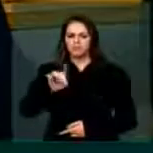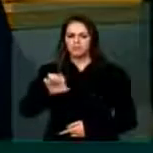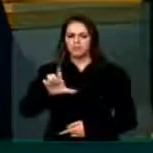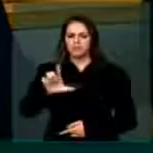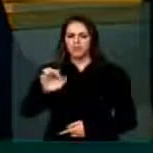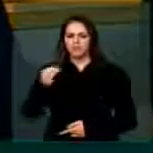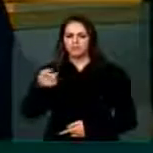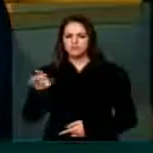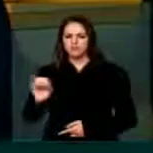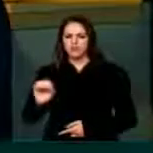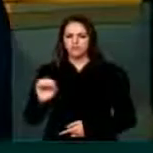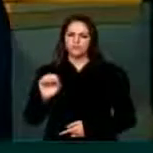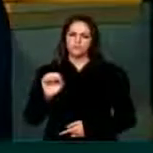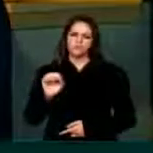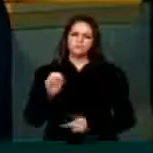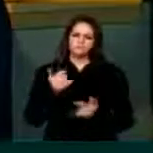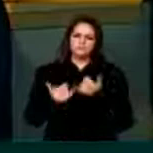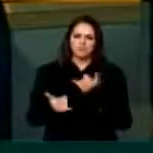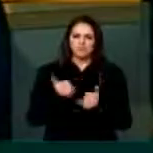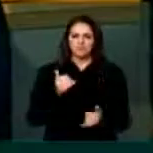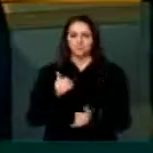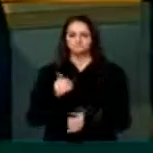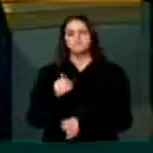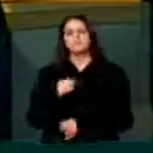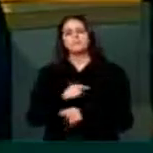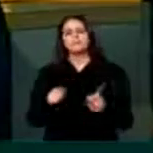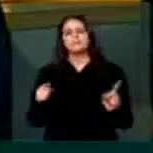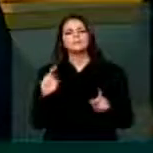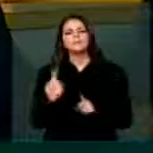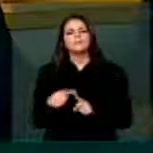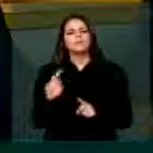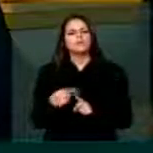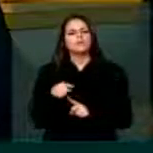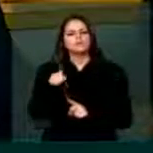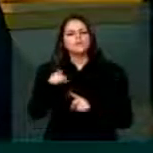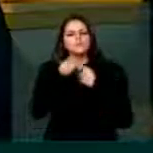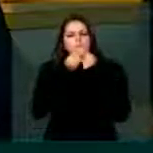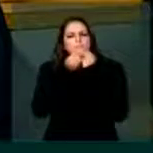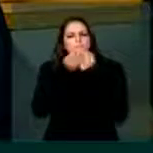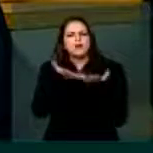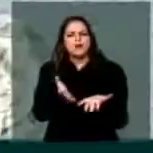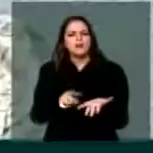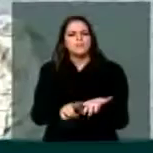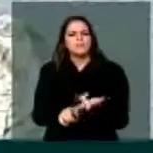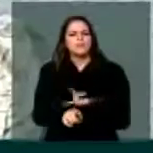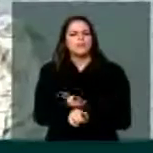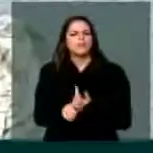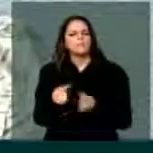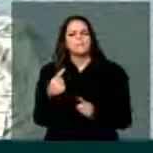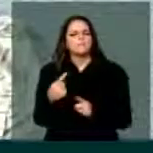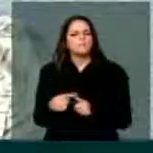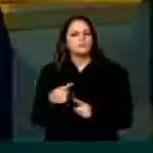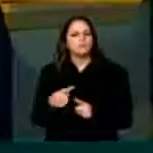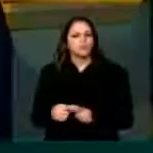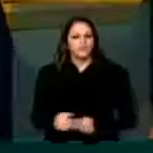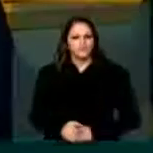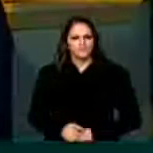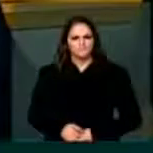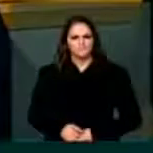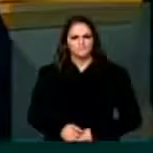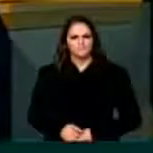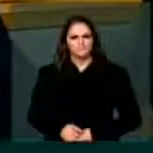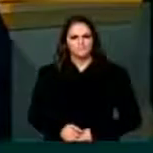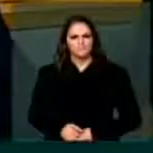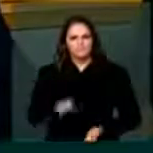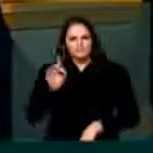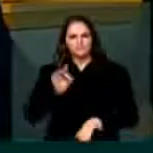que você está fazendo, Meire. Qual a tua motivação de fazer tudo isso? Por que você está fazendo tudo isso? Lá no